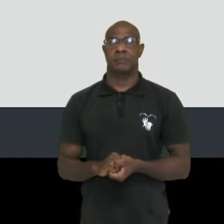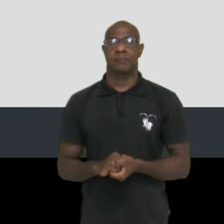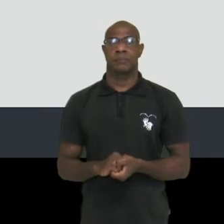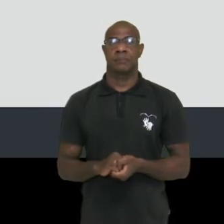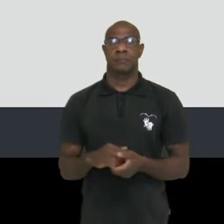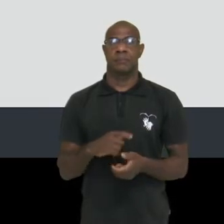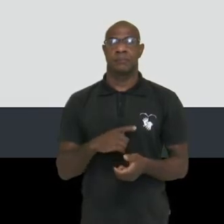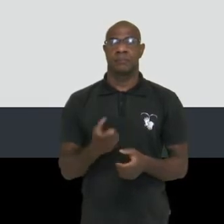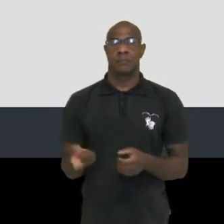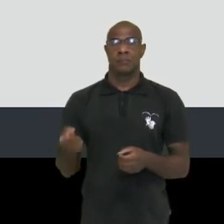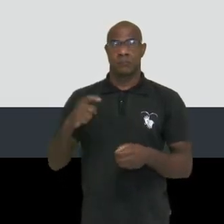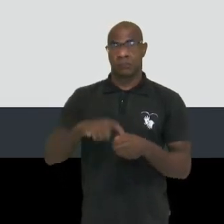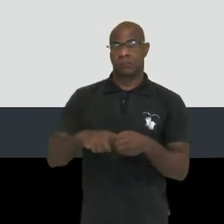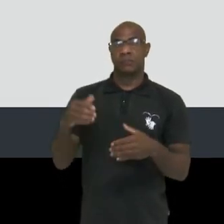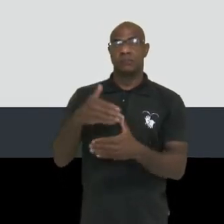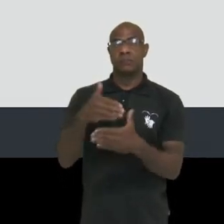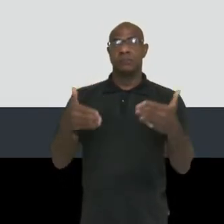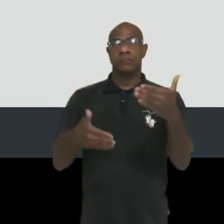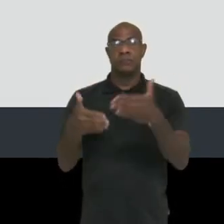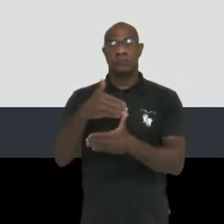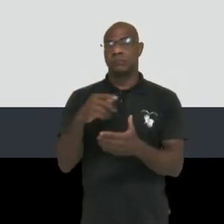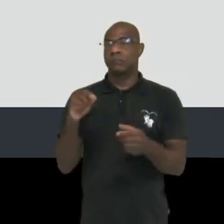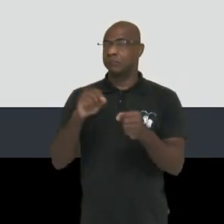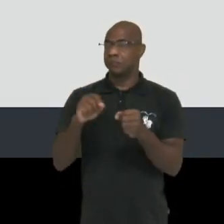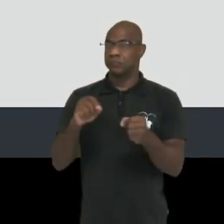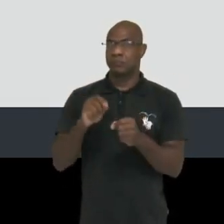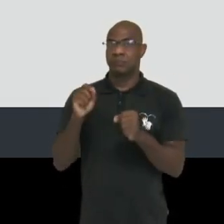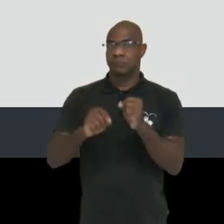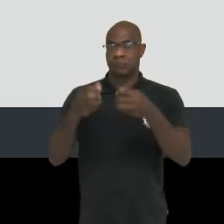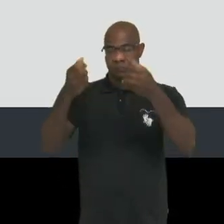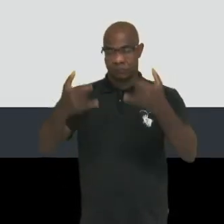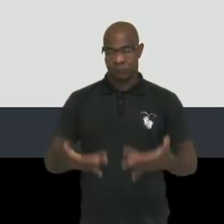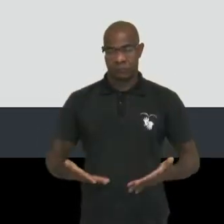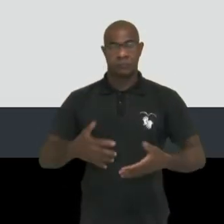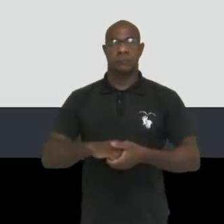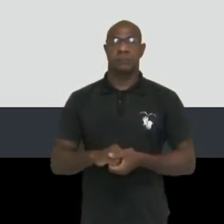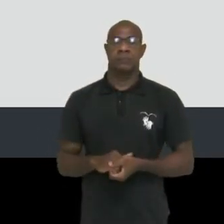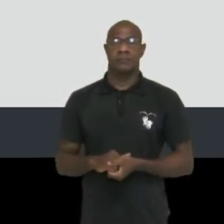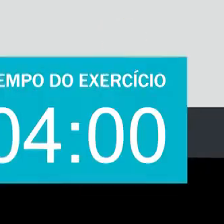Vamos voltar para os slides para podermos fazer uma explicação.